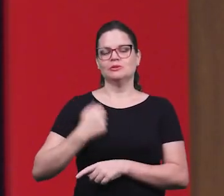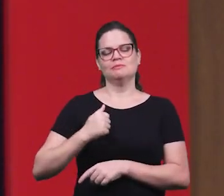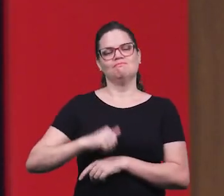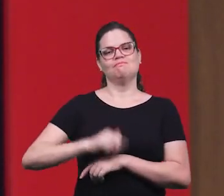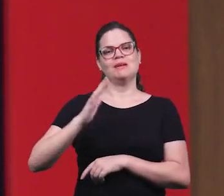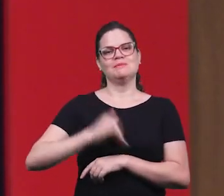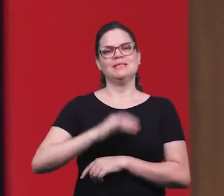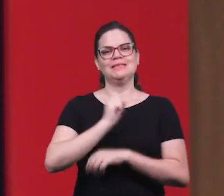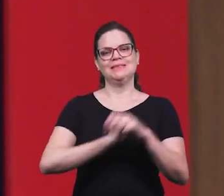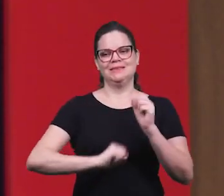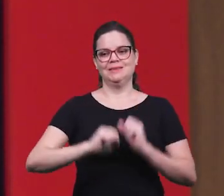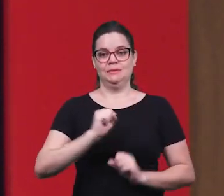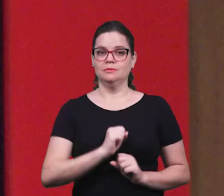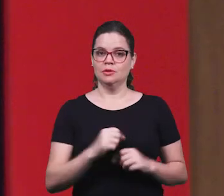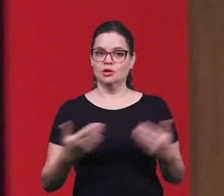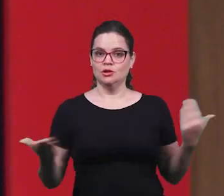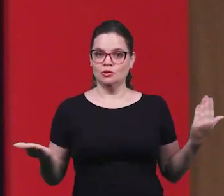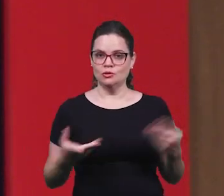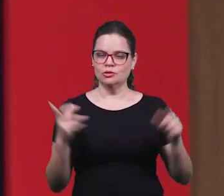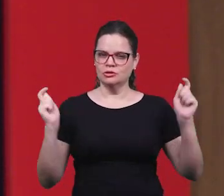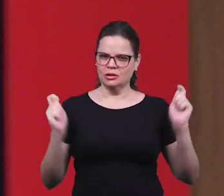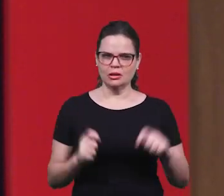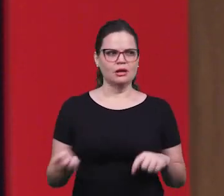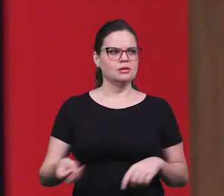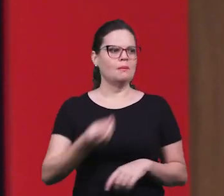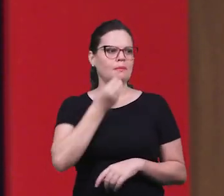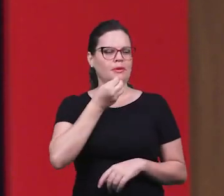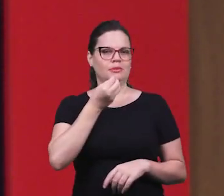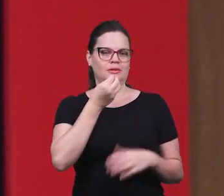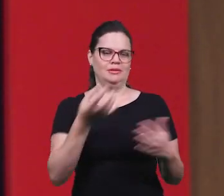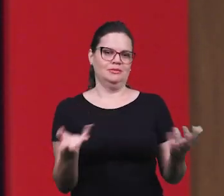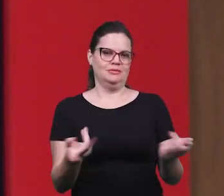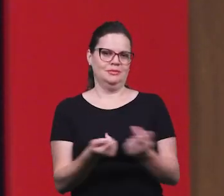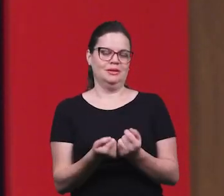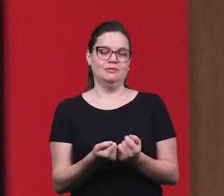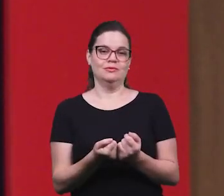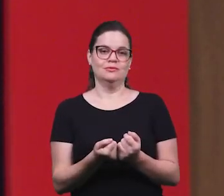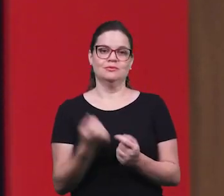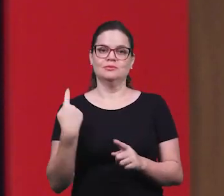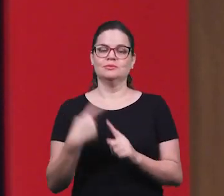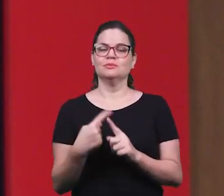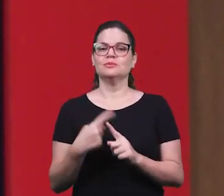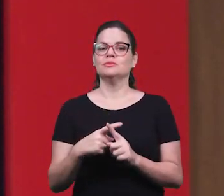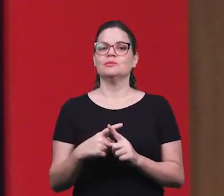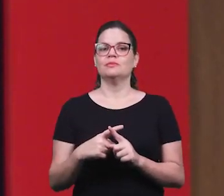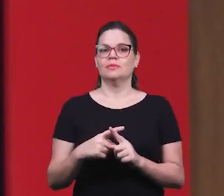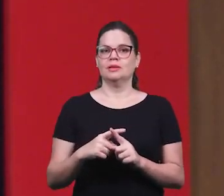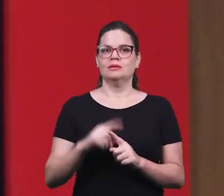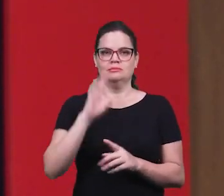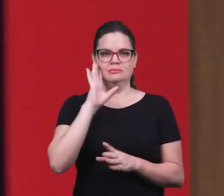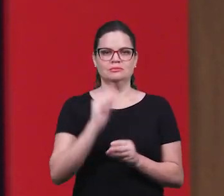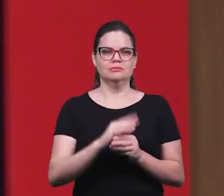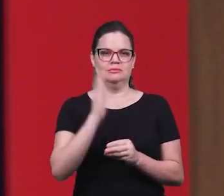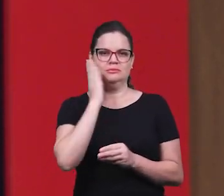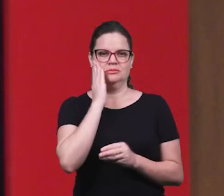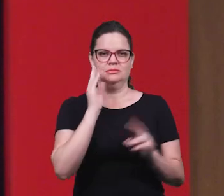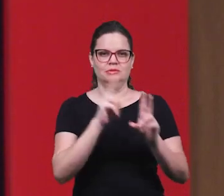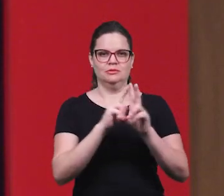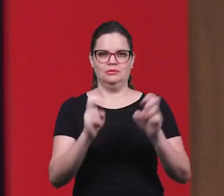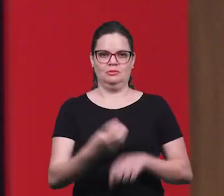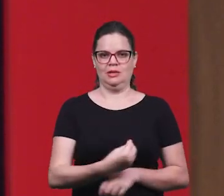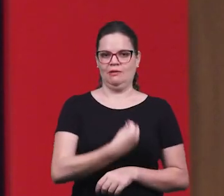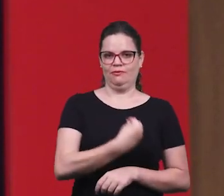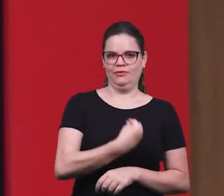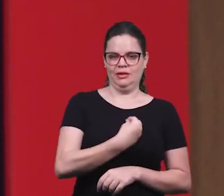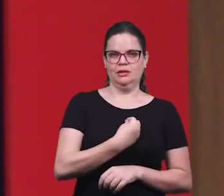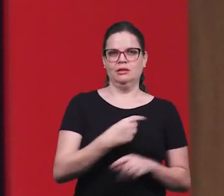E nós temos essa oportunidade hoje, justamente porque a palavra do Senhor, a gente vai falando desse aspecto da vida e da